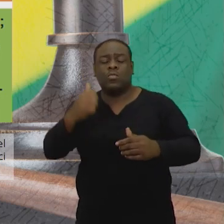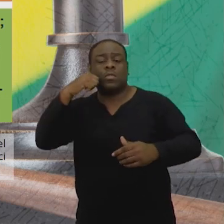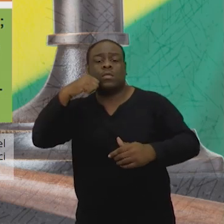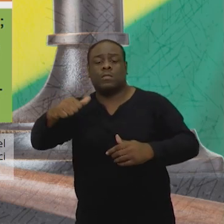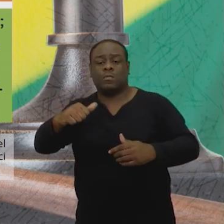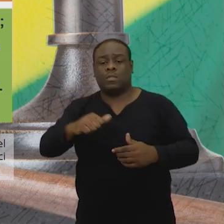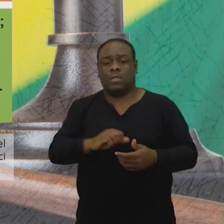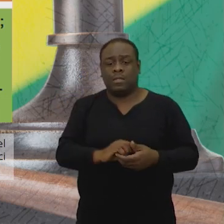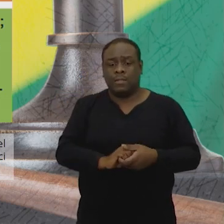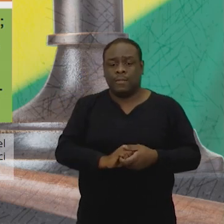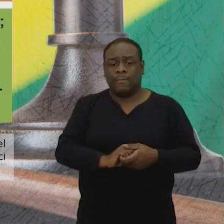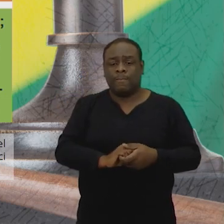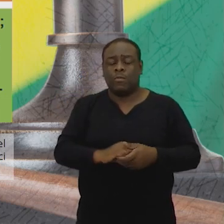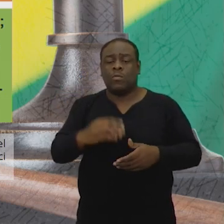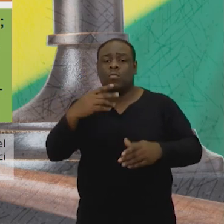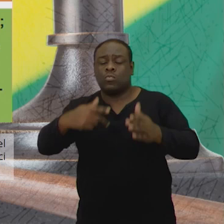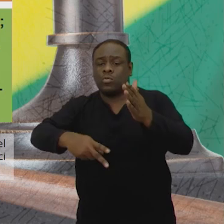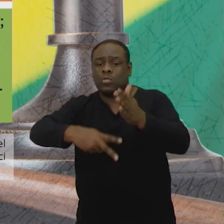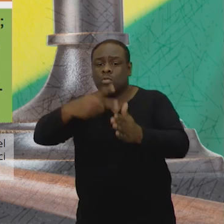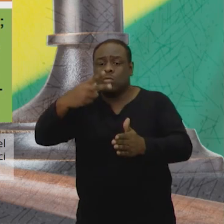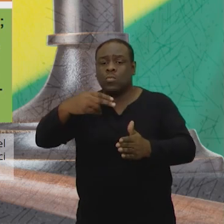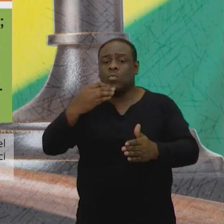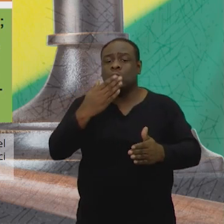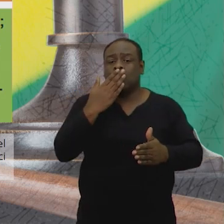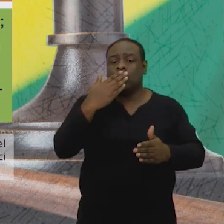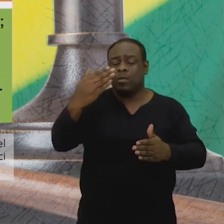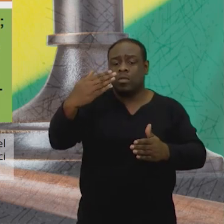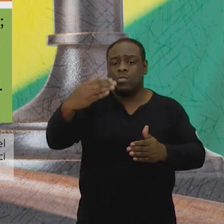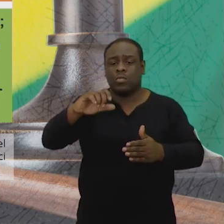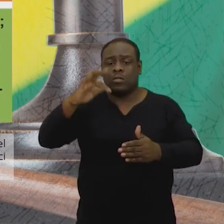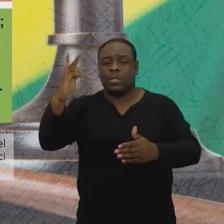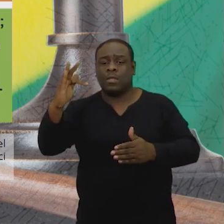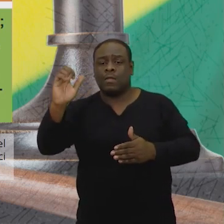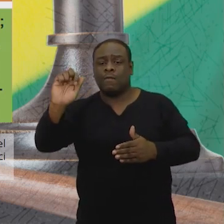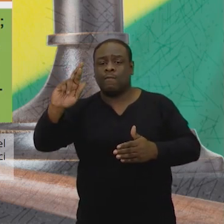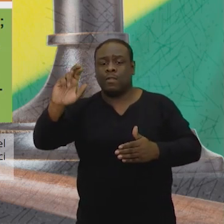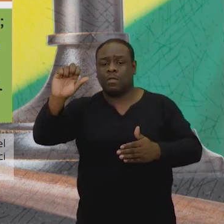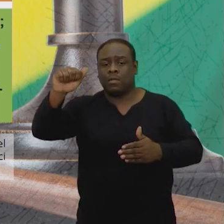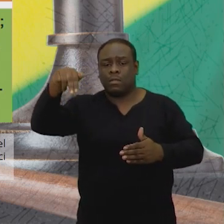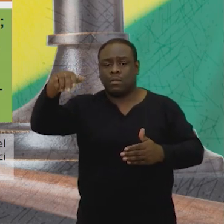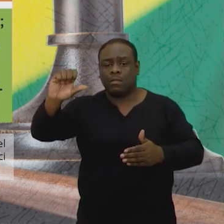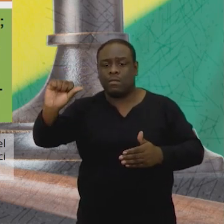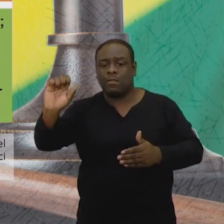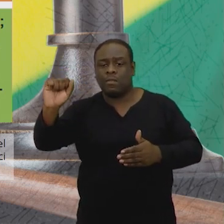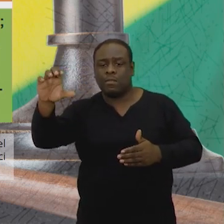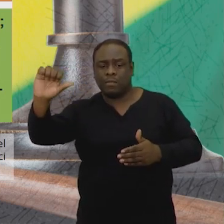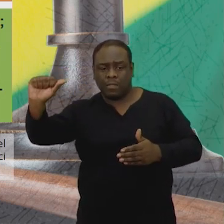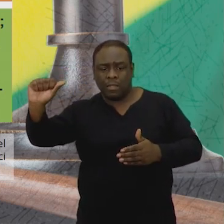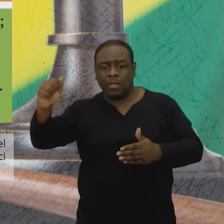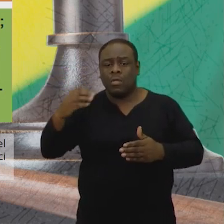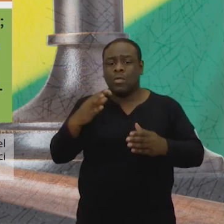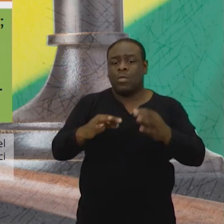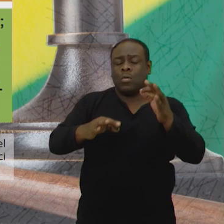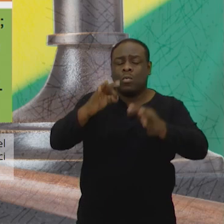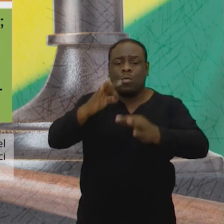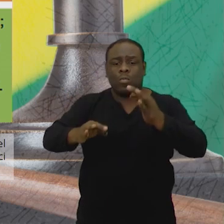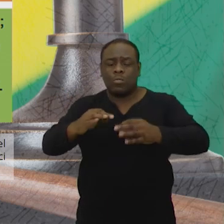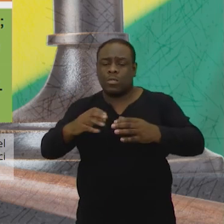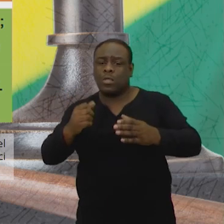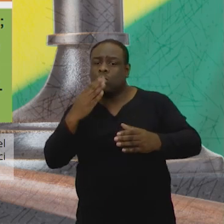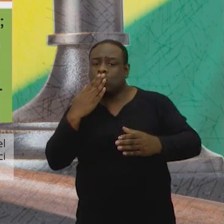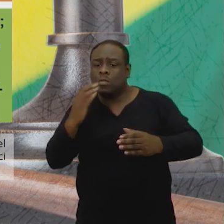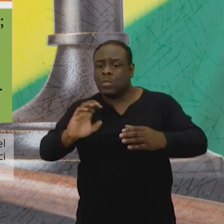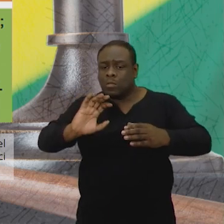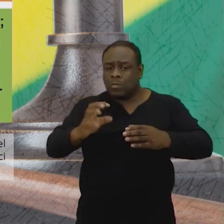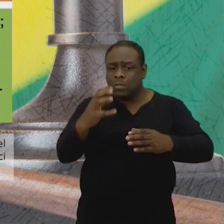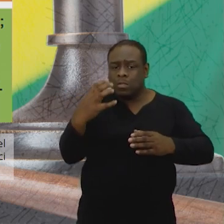mulheres. Segundo pedido da Francisca, alteração de regime parlamentarista, obrigatoriedade do